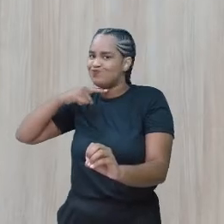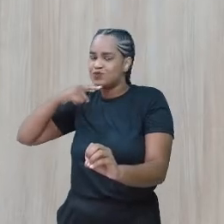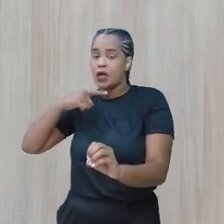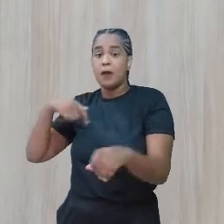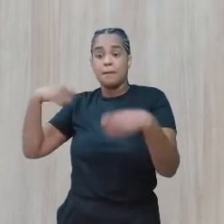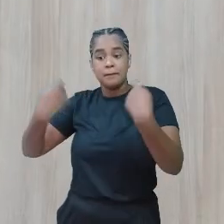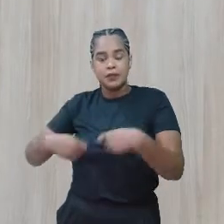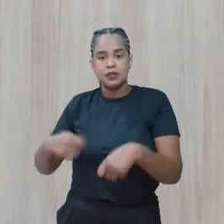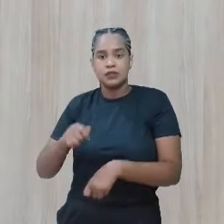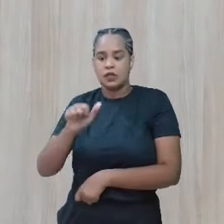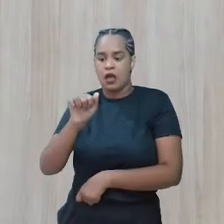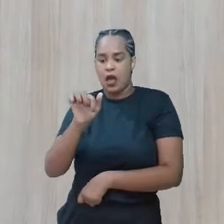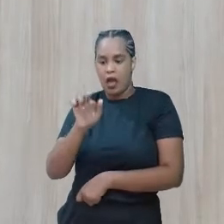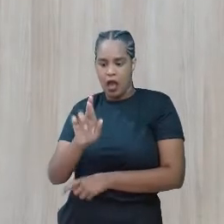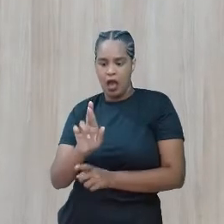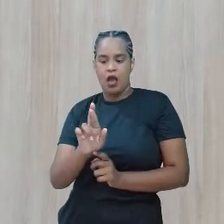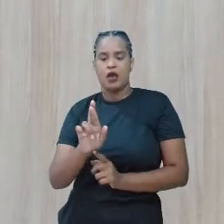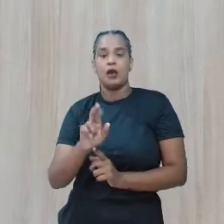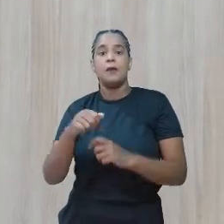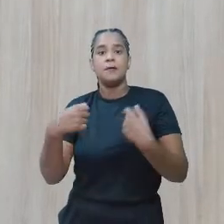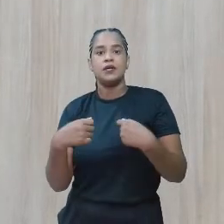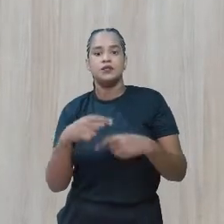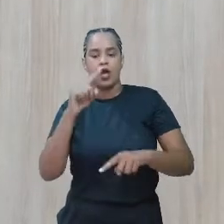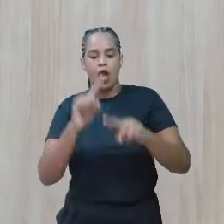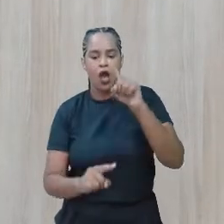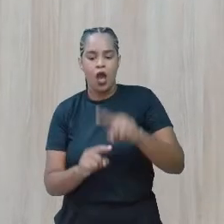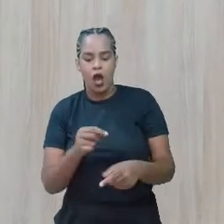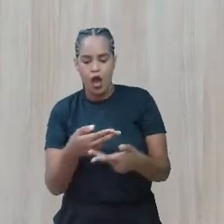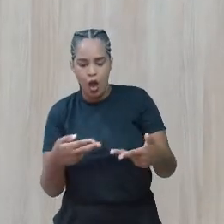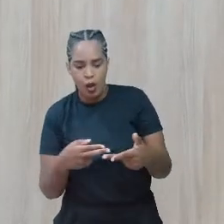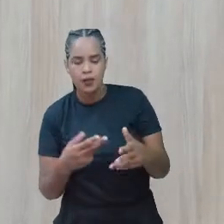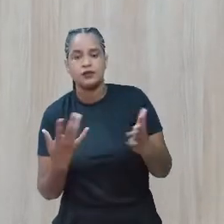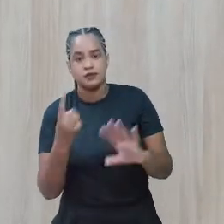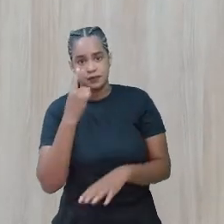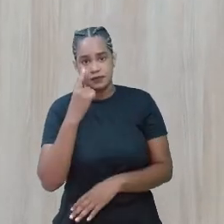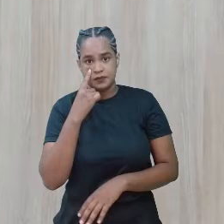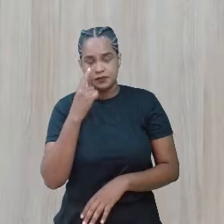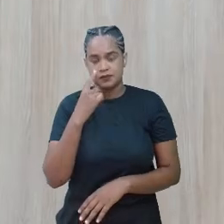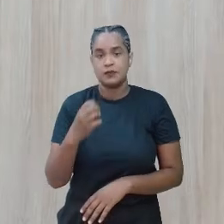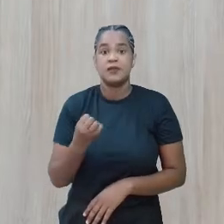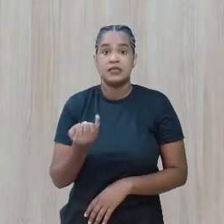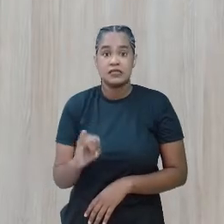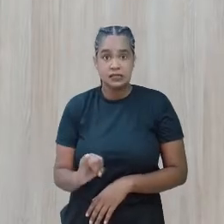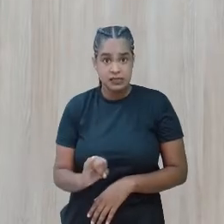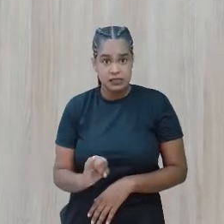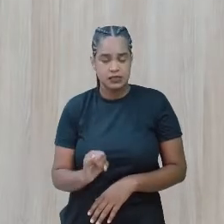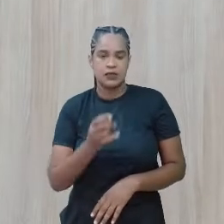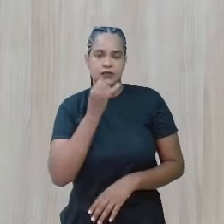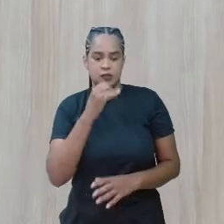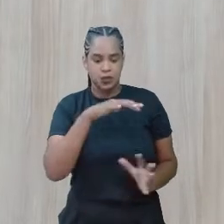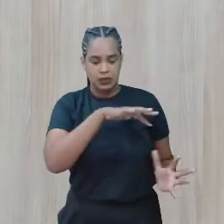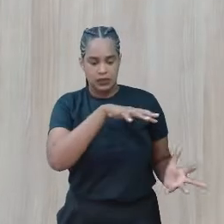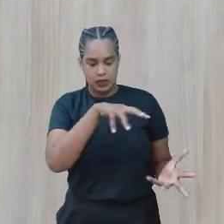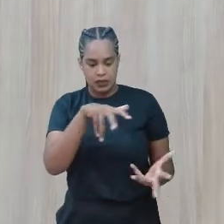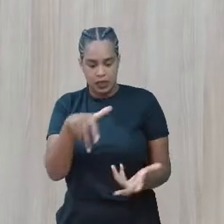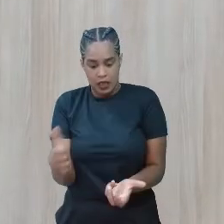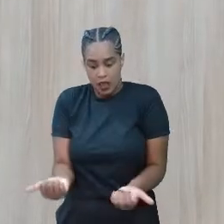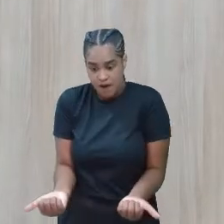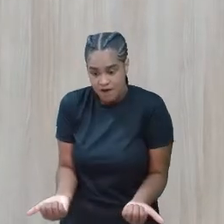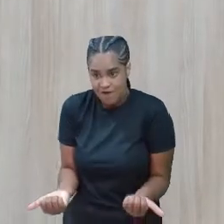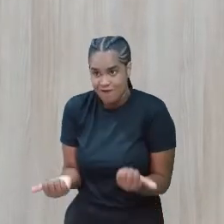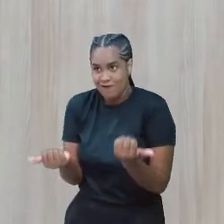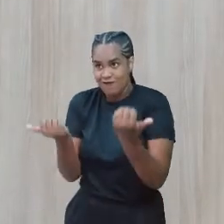tem que encontrar um obstáculo, um meio material. Então, lá no espaço, quando nós estamos